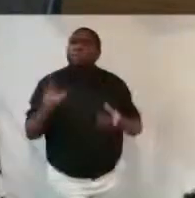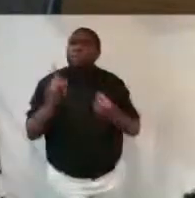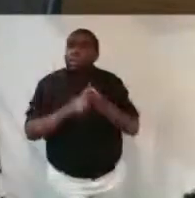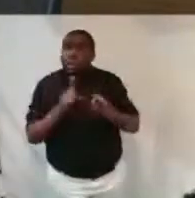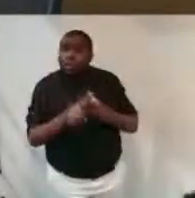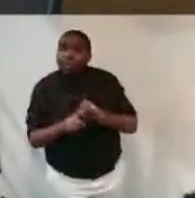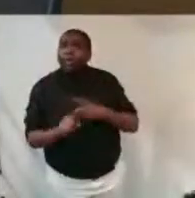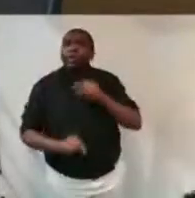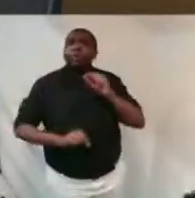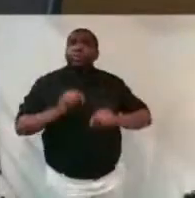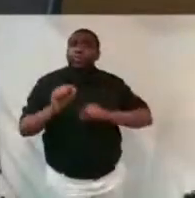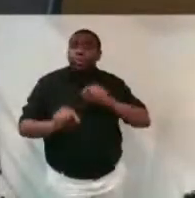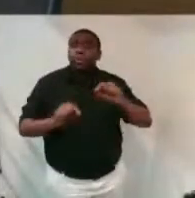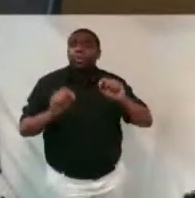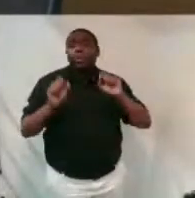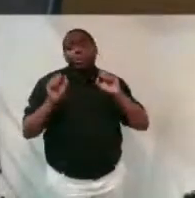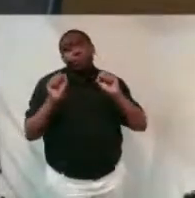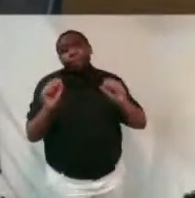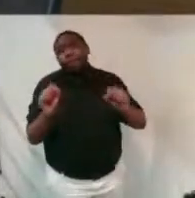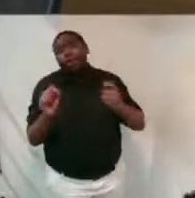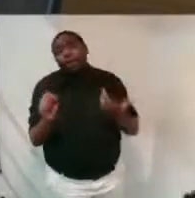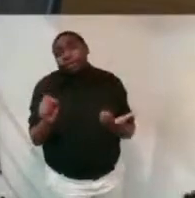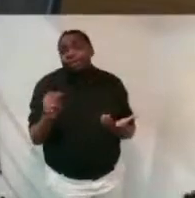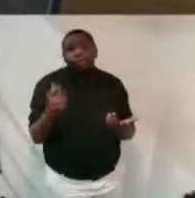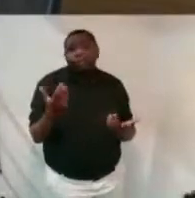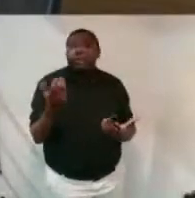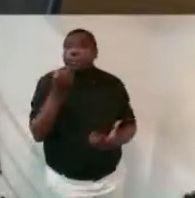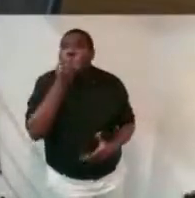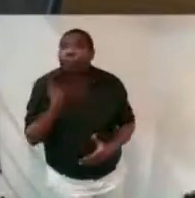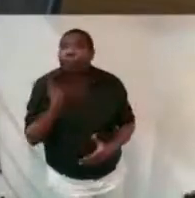pode ser até lucrativa.